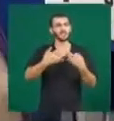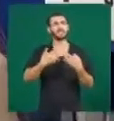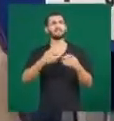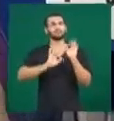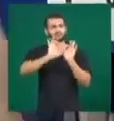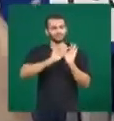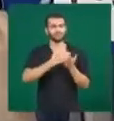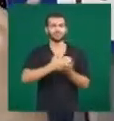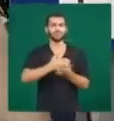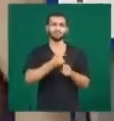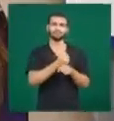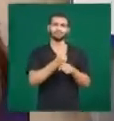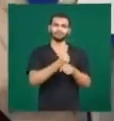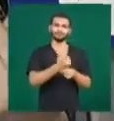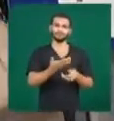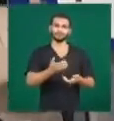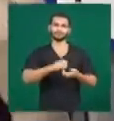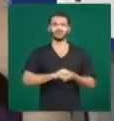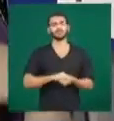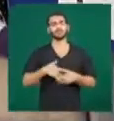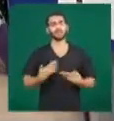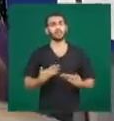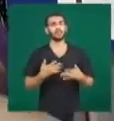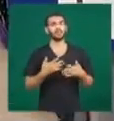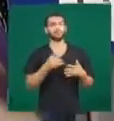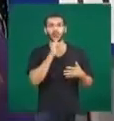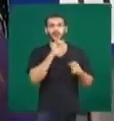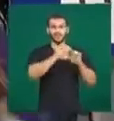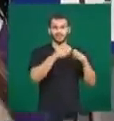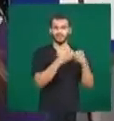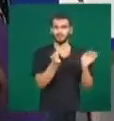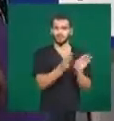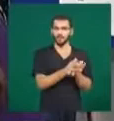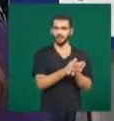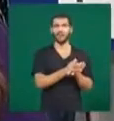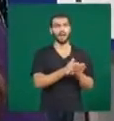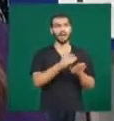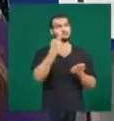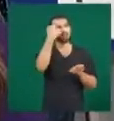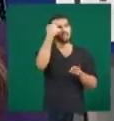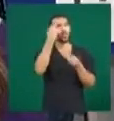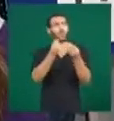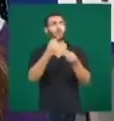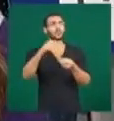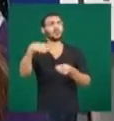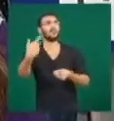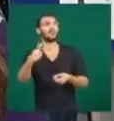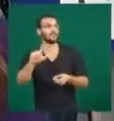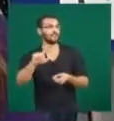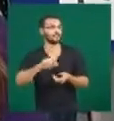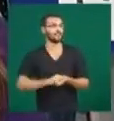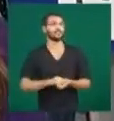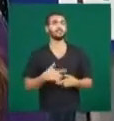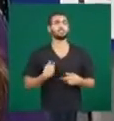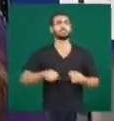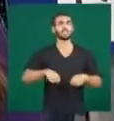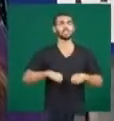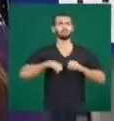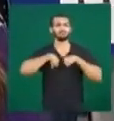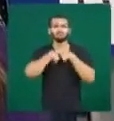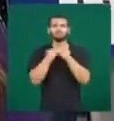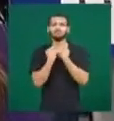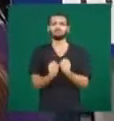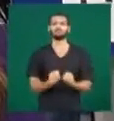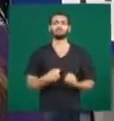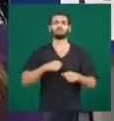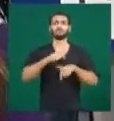Na verdade, é quando a gente já termina a anterior e a gente já começa a pensar na próxima. Então, depende do trabalho de todo mundo, né,